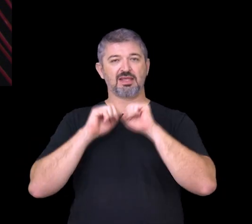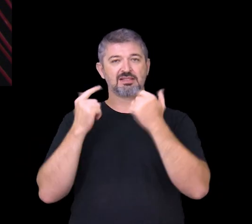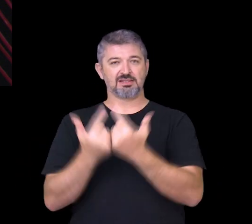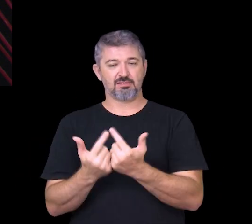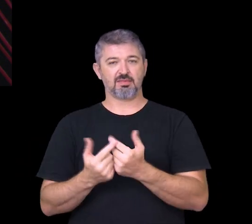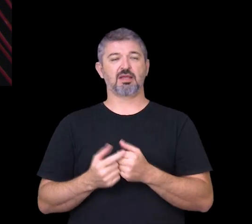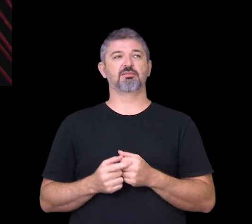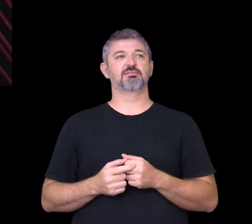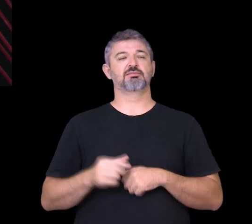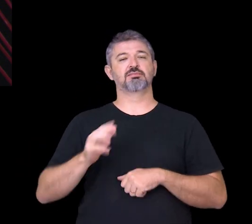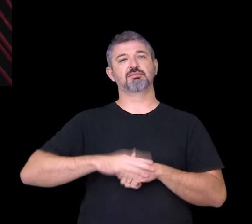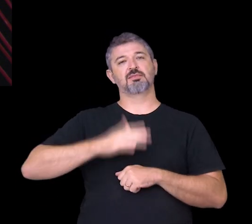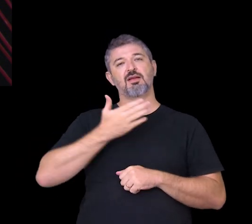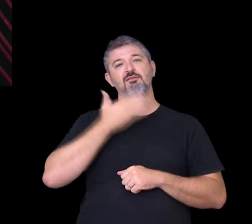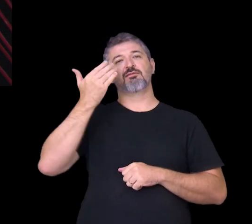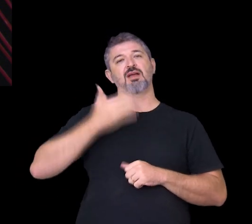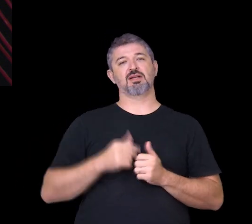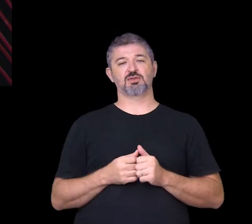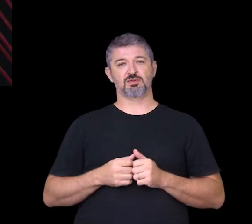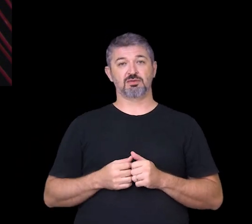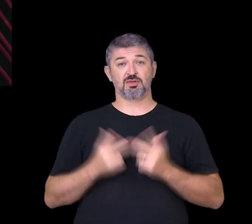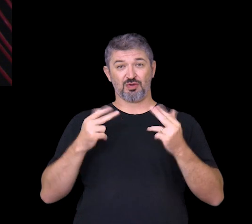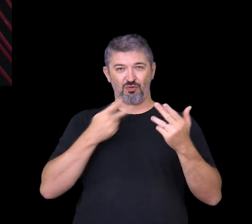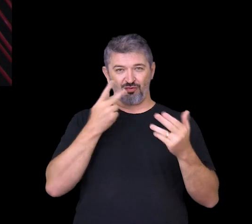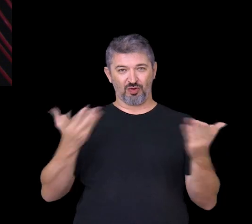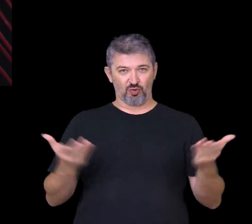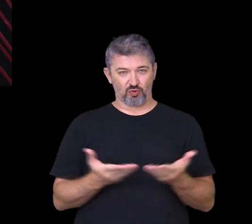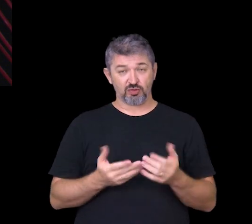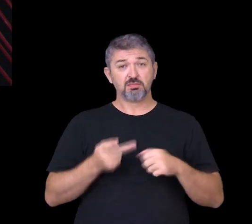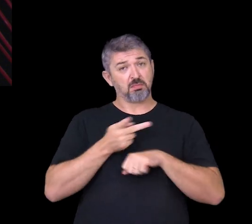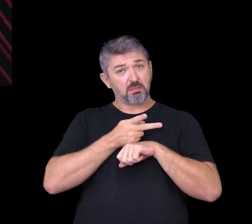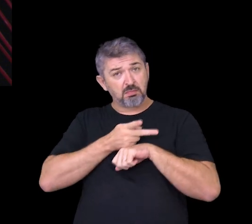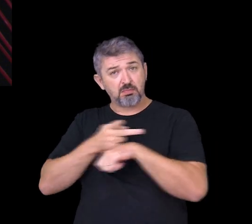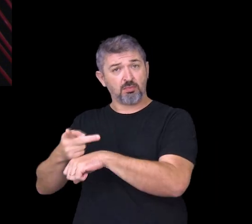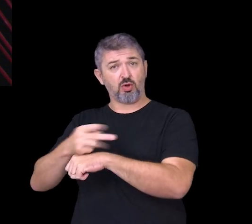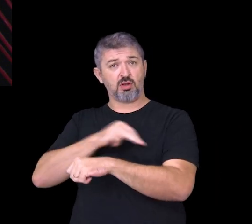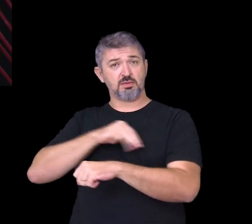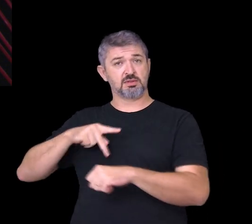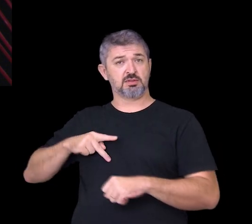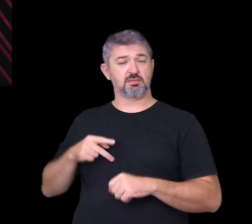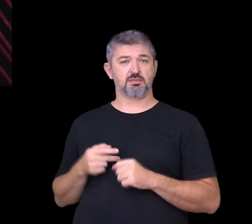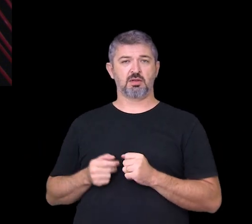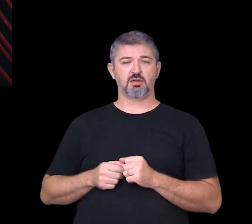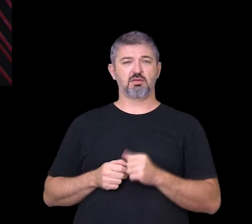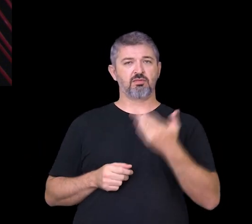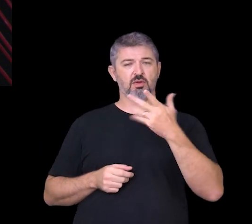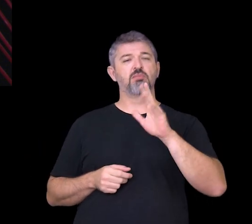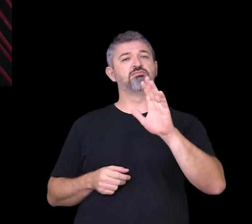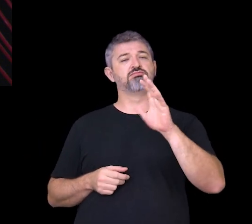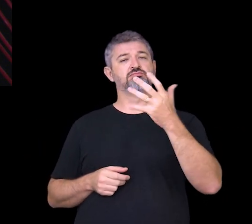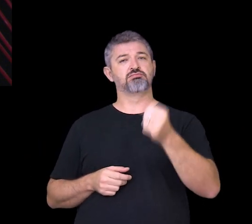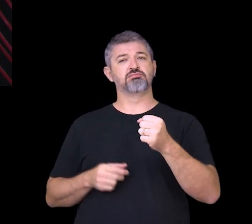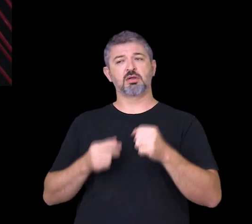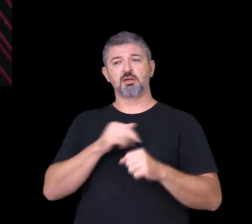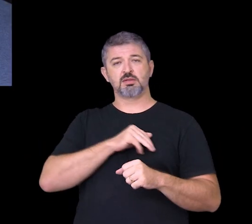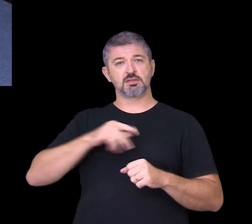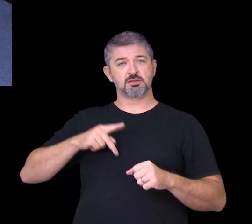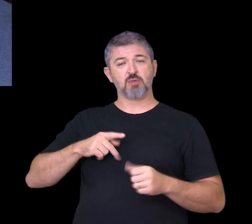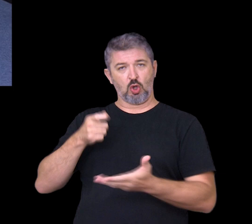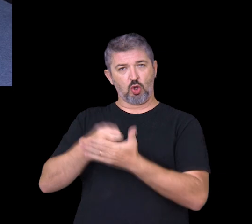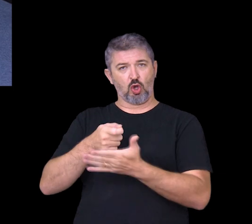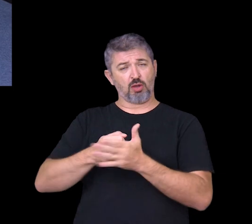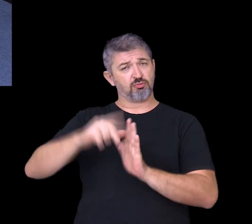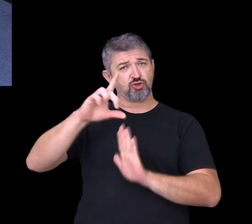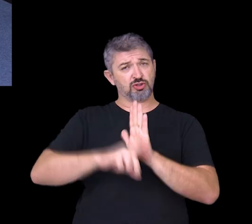assembleias legislativas, torna-se mais fácil, porque até hoje foi mencionado, procure o Ministério Público, o próprio corregedor falou, vão ao Ministério